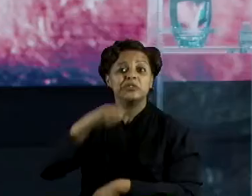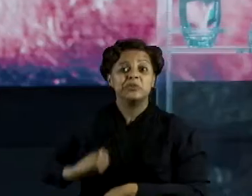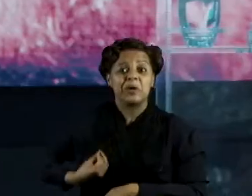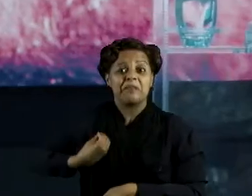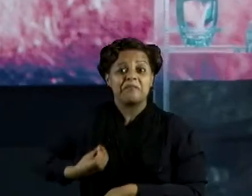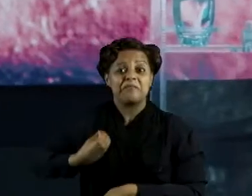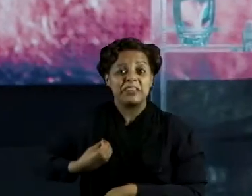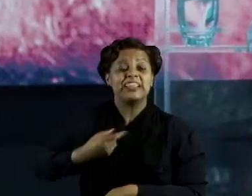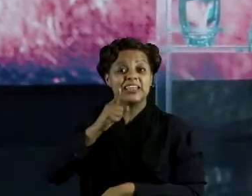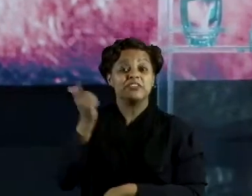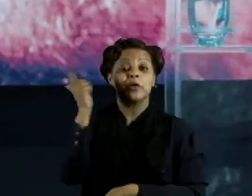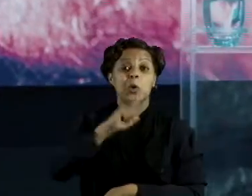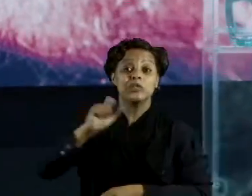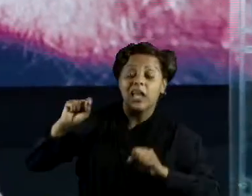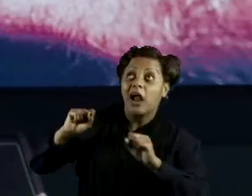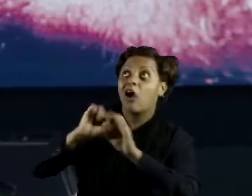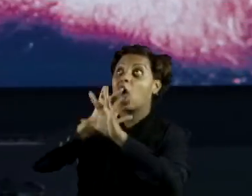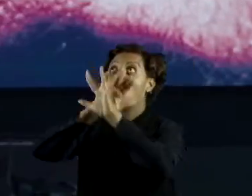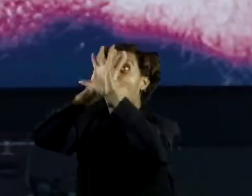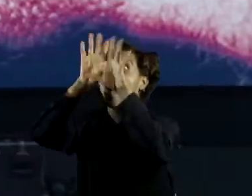levar a glória para o seu nome.